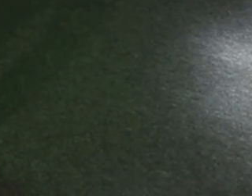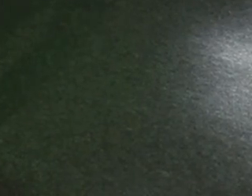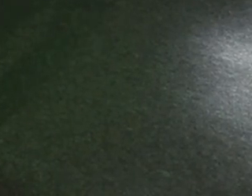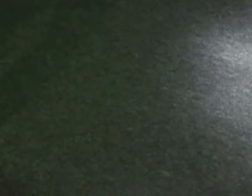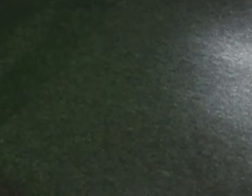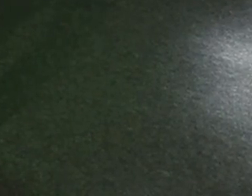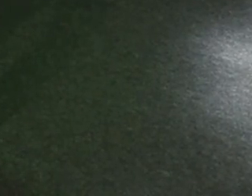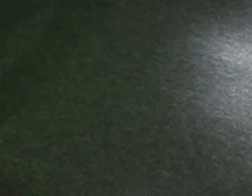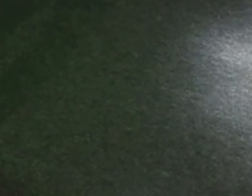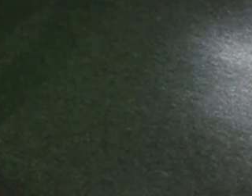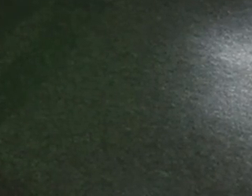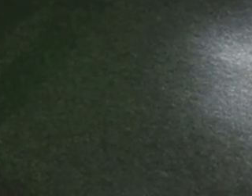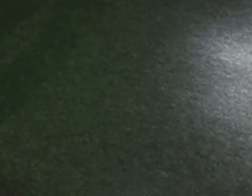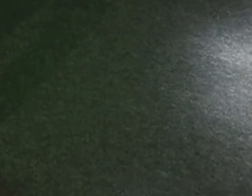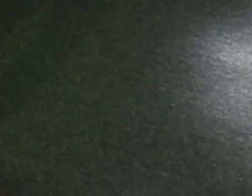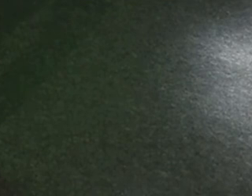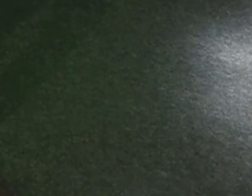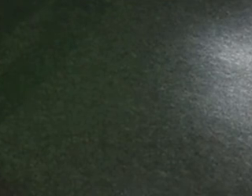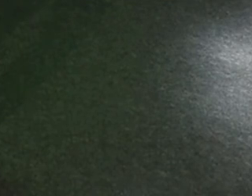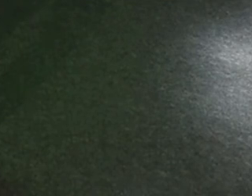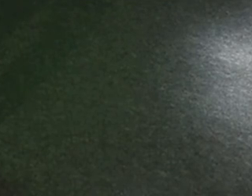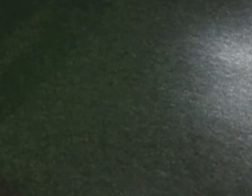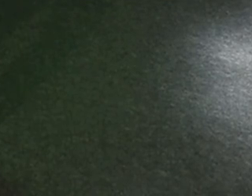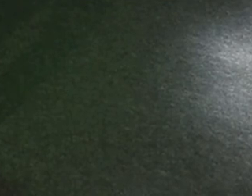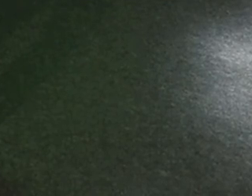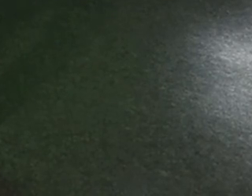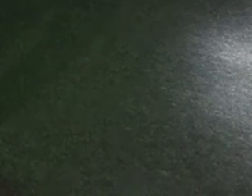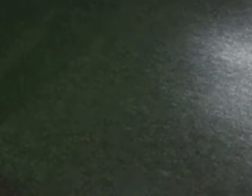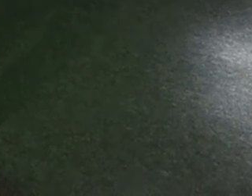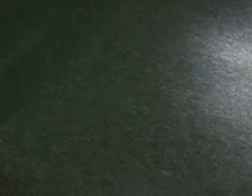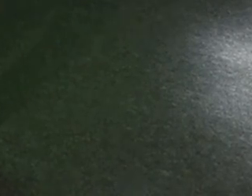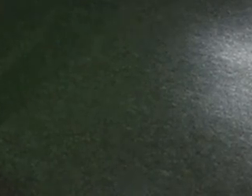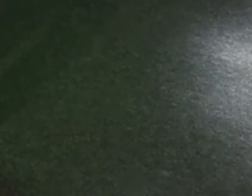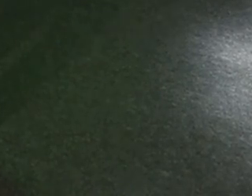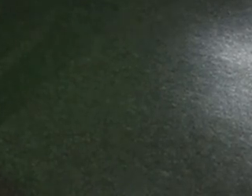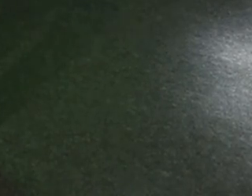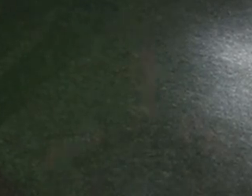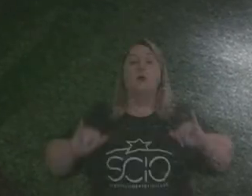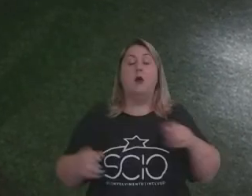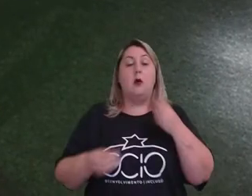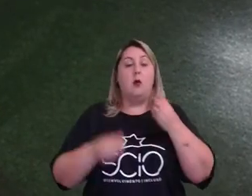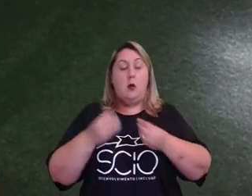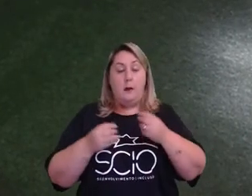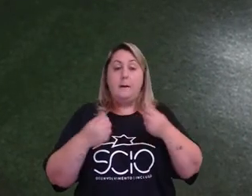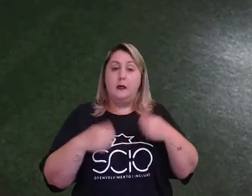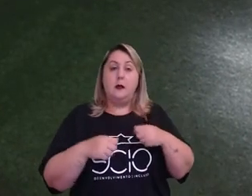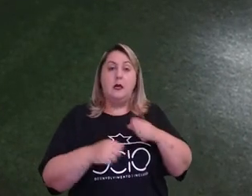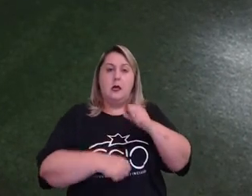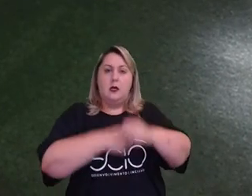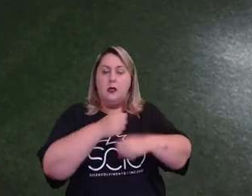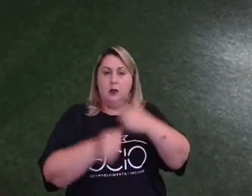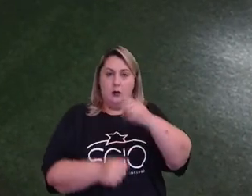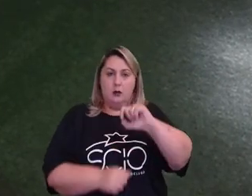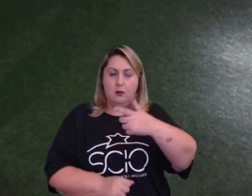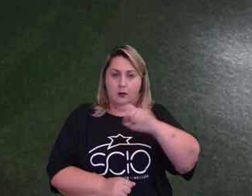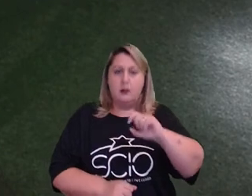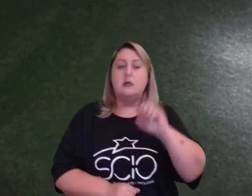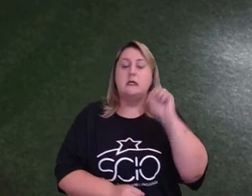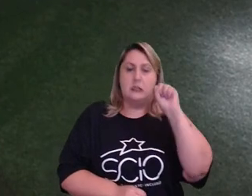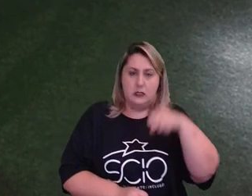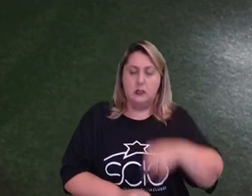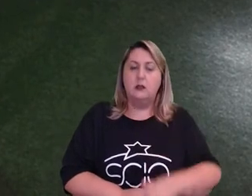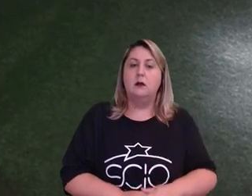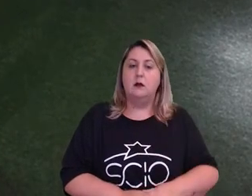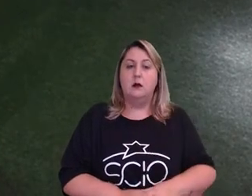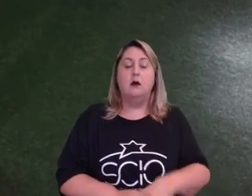vão ver. E ele tem uma música de trabalho que não foi lançada do jeito que deveria esse ano, mas no ano que vem com certeza será. Que,